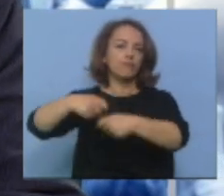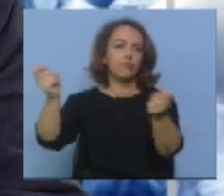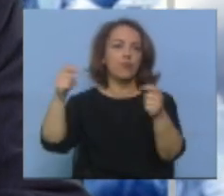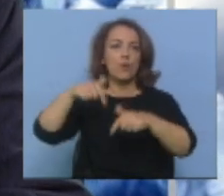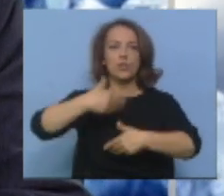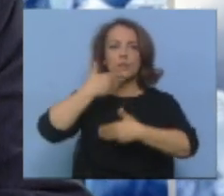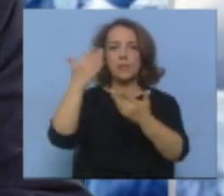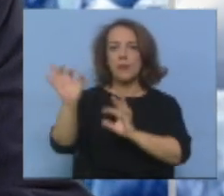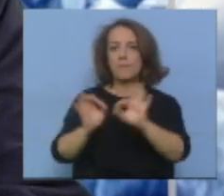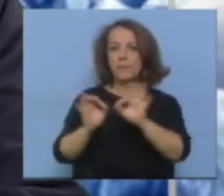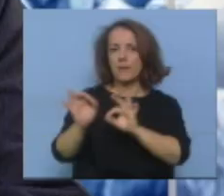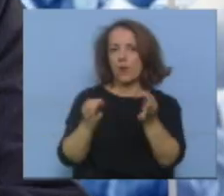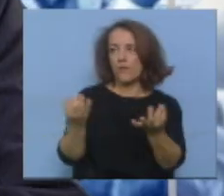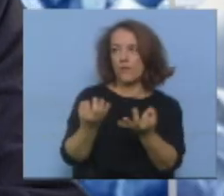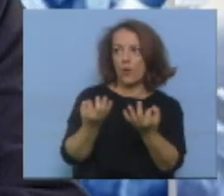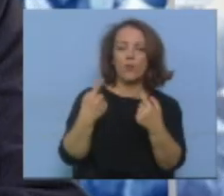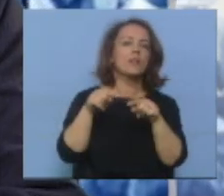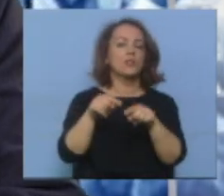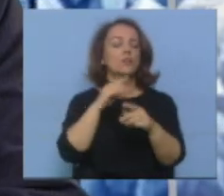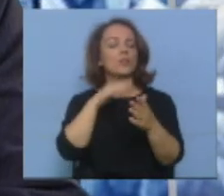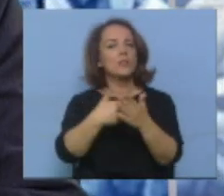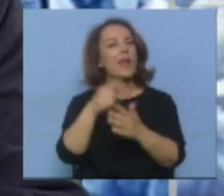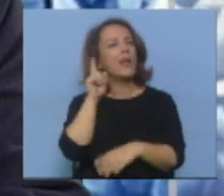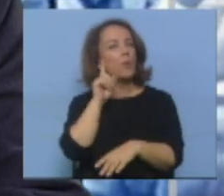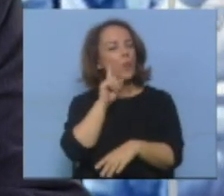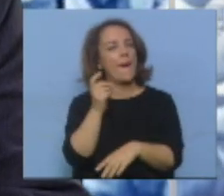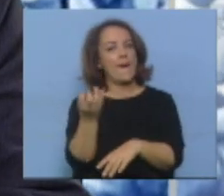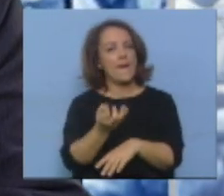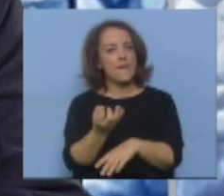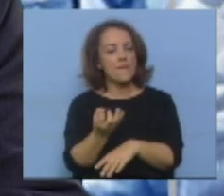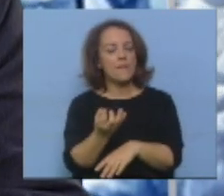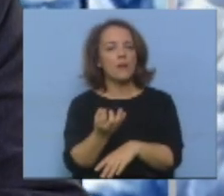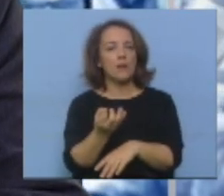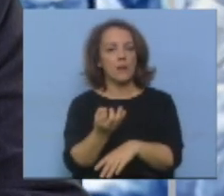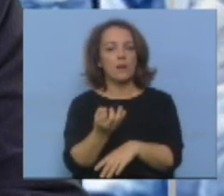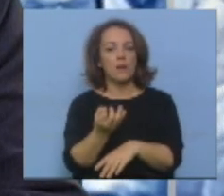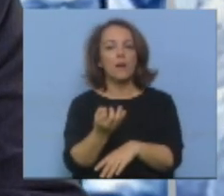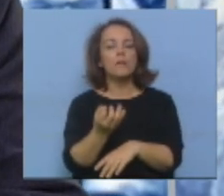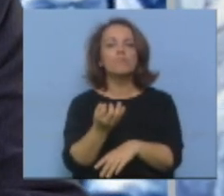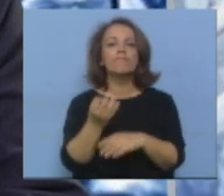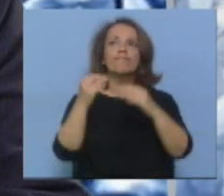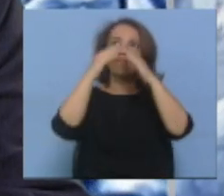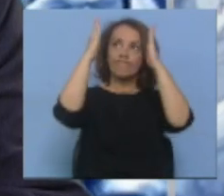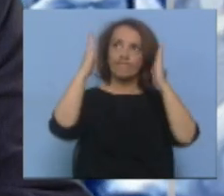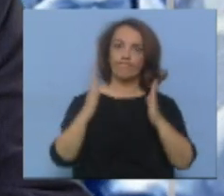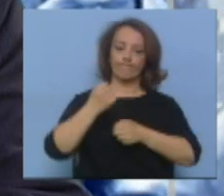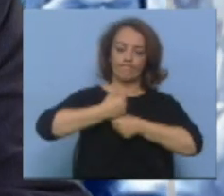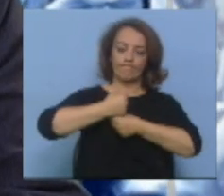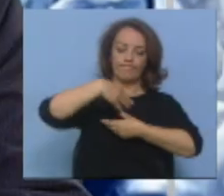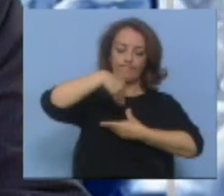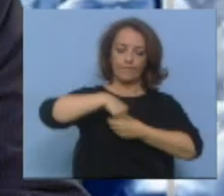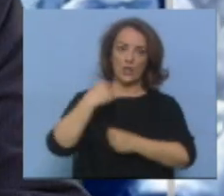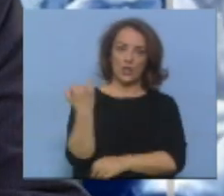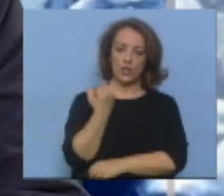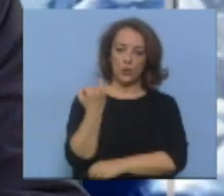manhã. E eu acho que isso tem sido importante, mostrar que quem serve as instituições